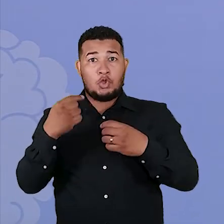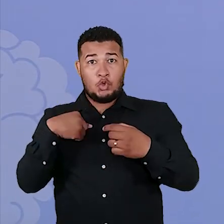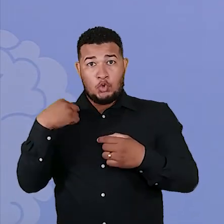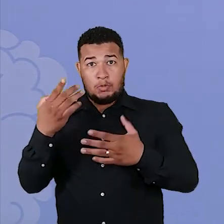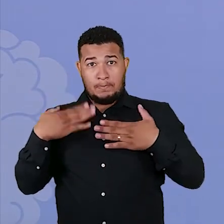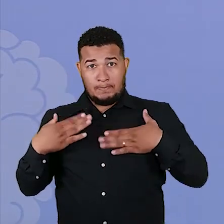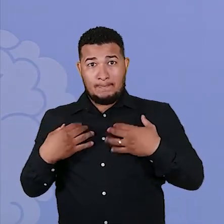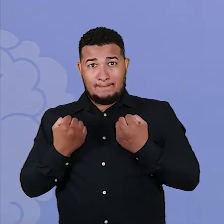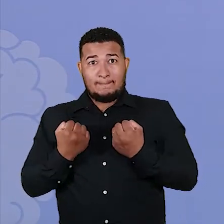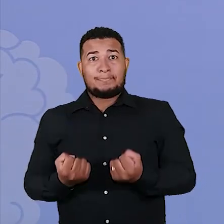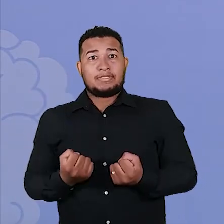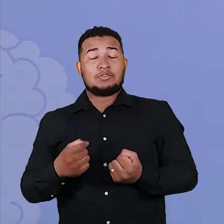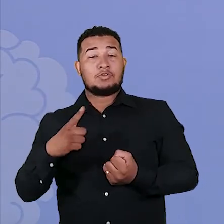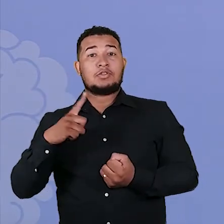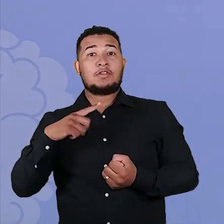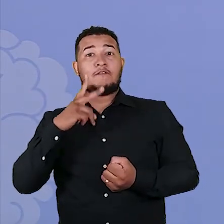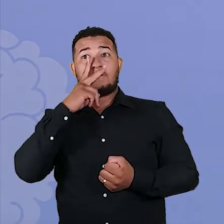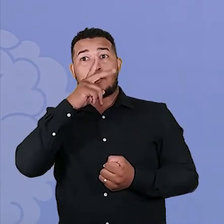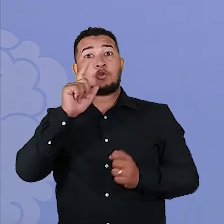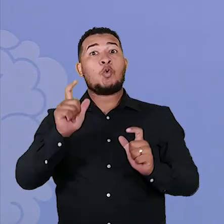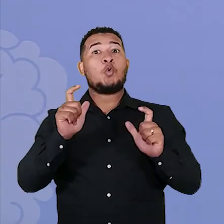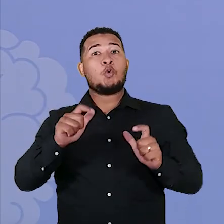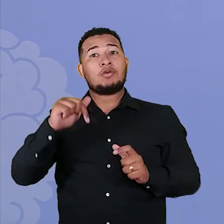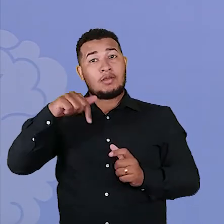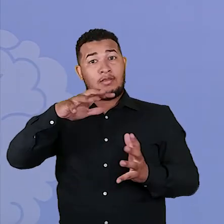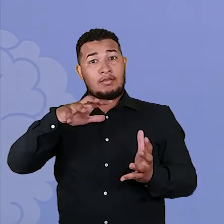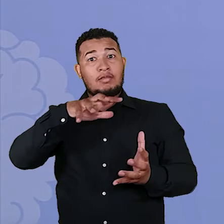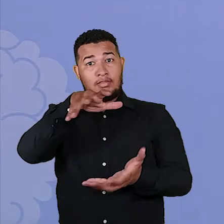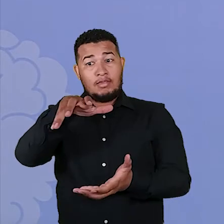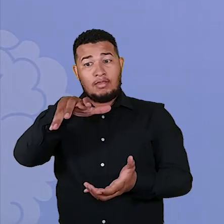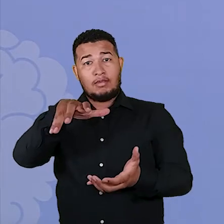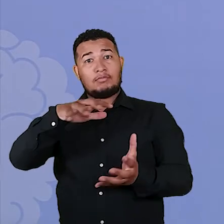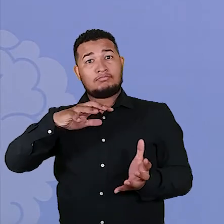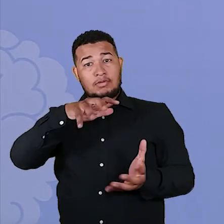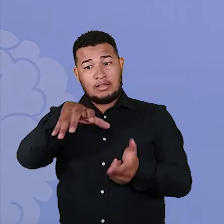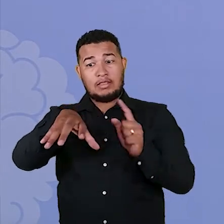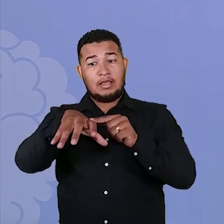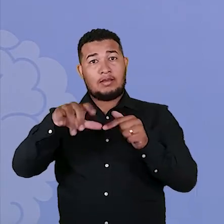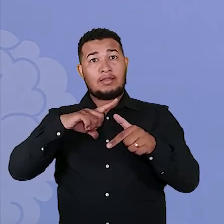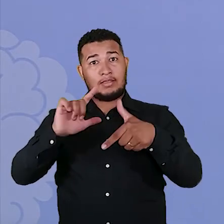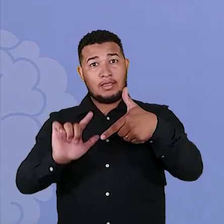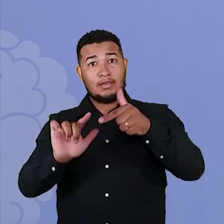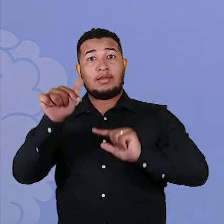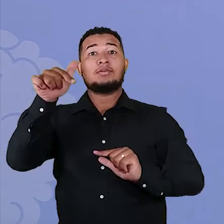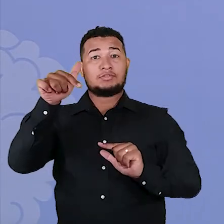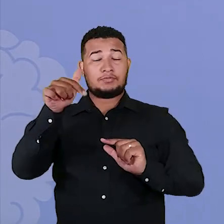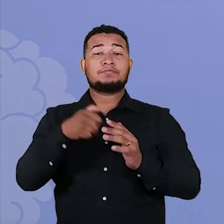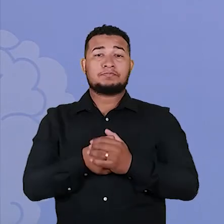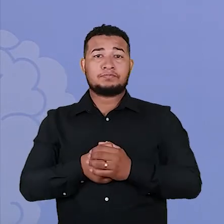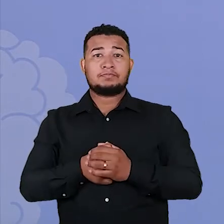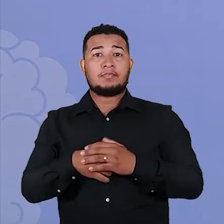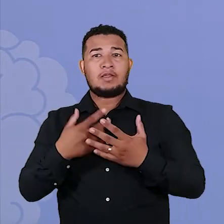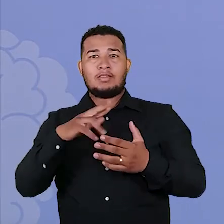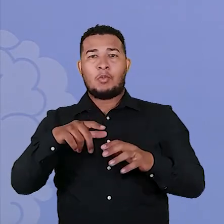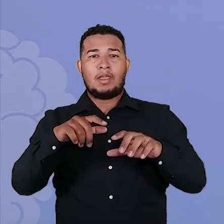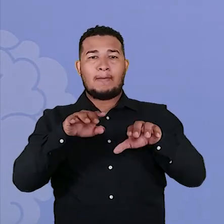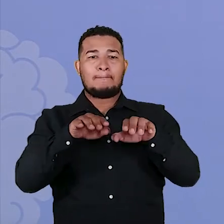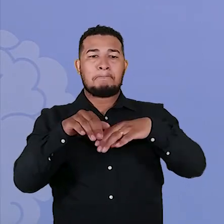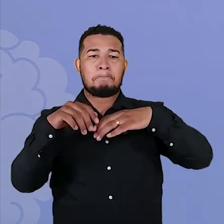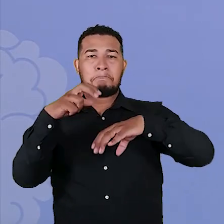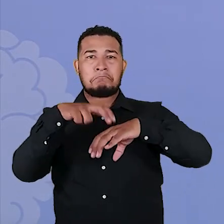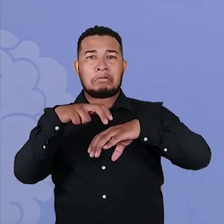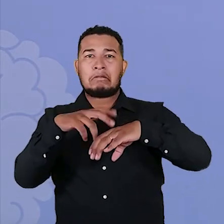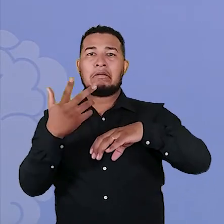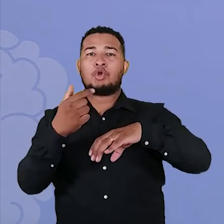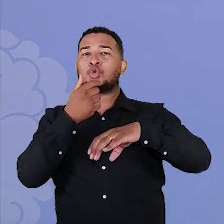quê? O nosso peso, né? A gente exerce uma força na Terra e a Terra ela exerce uma reação, tá?